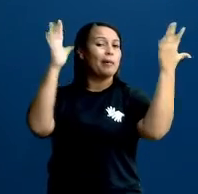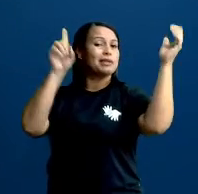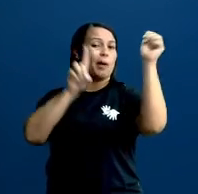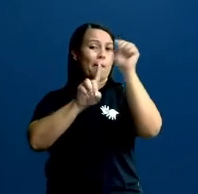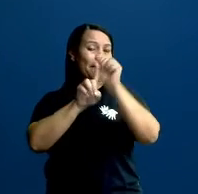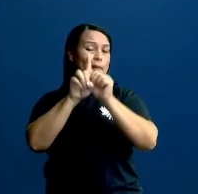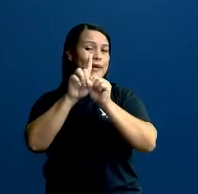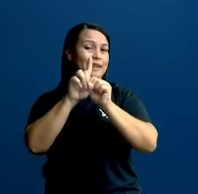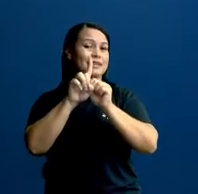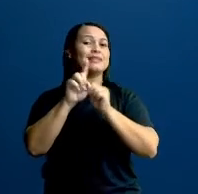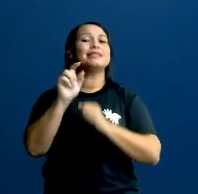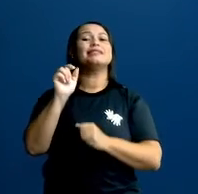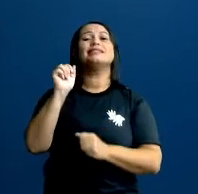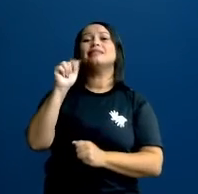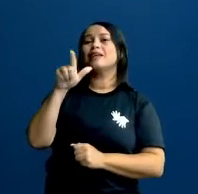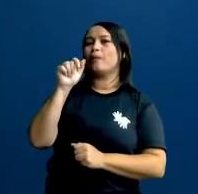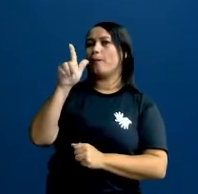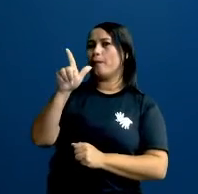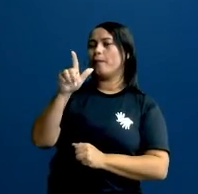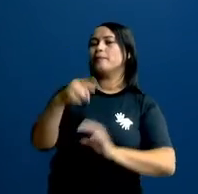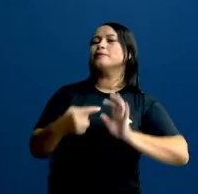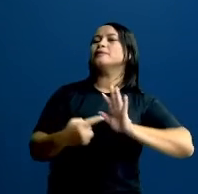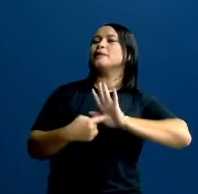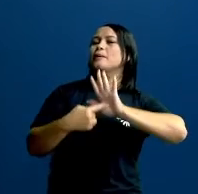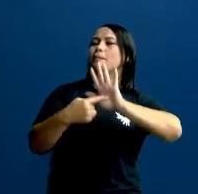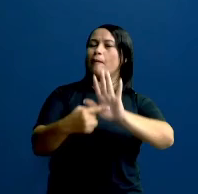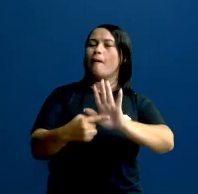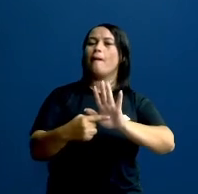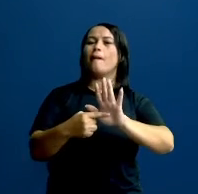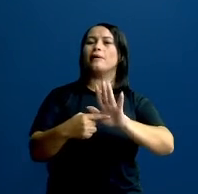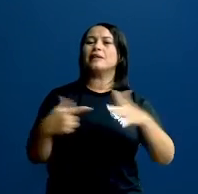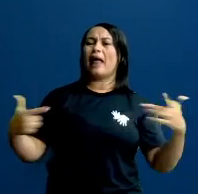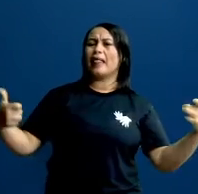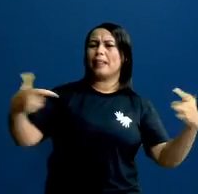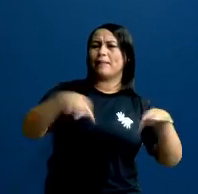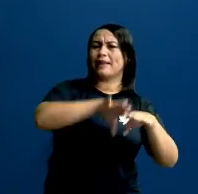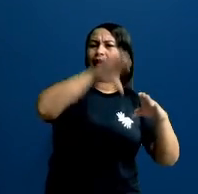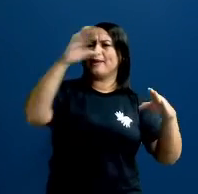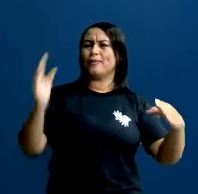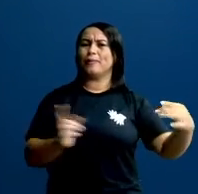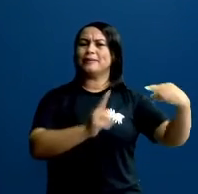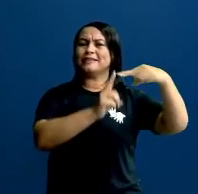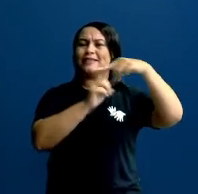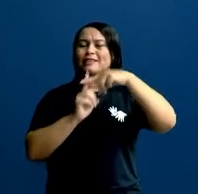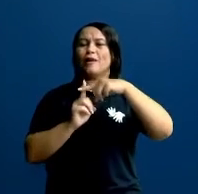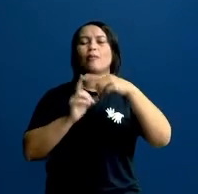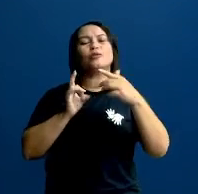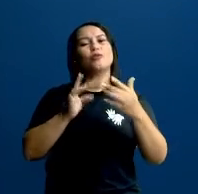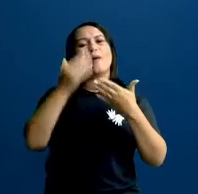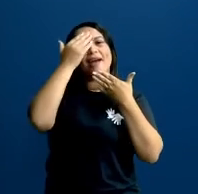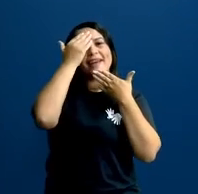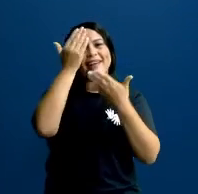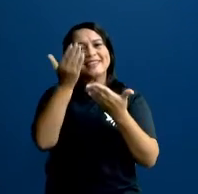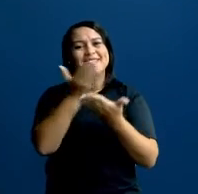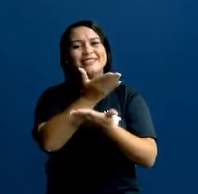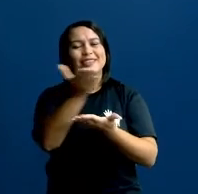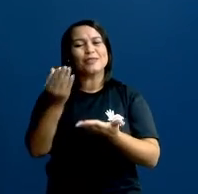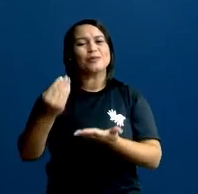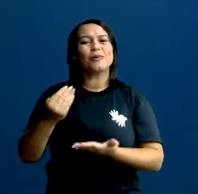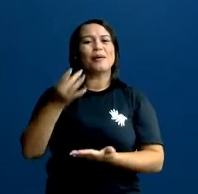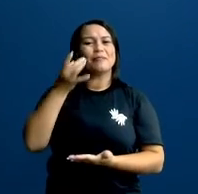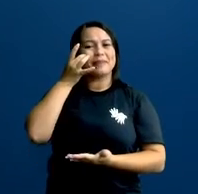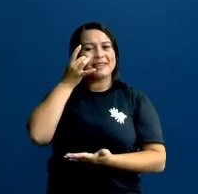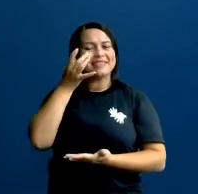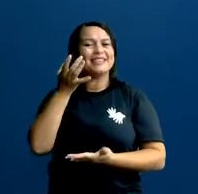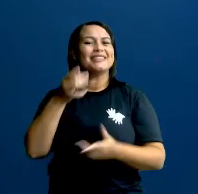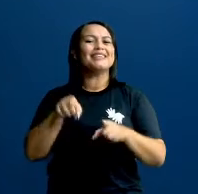mês de agosto, que trata da Batalha do Monte das Tabocas. Então, eu só tenho a agradecer a sua presença,